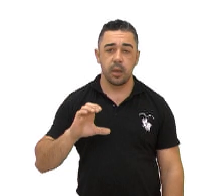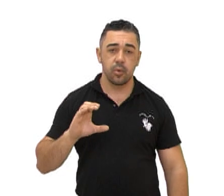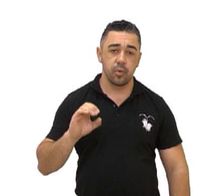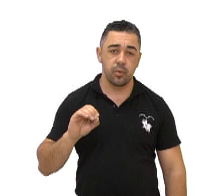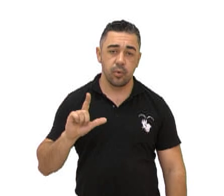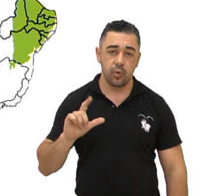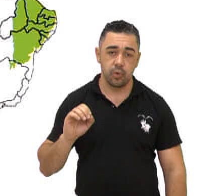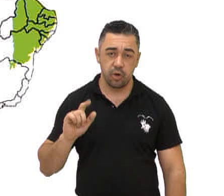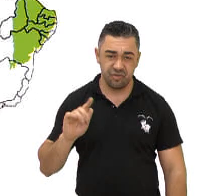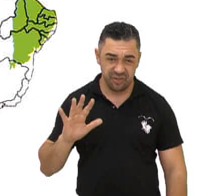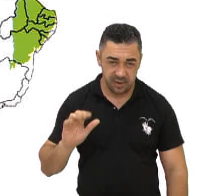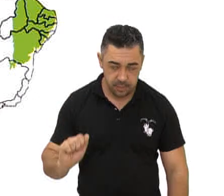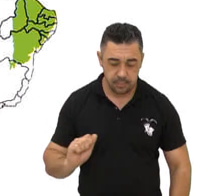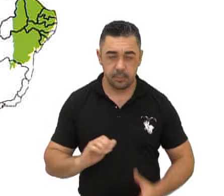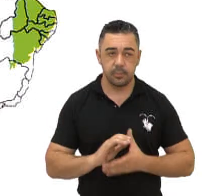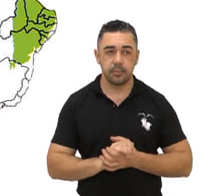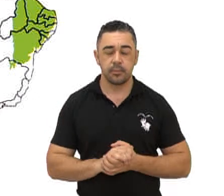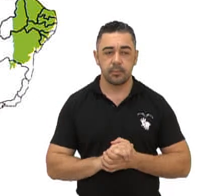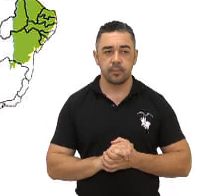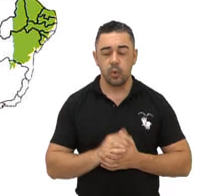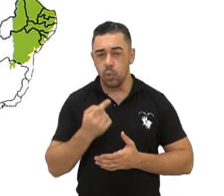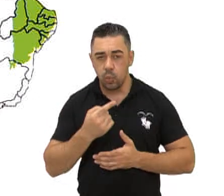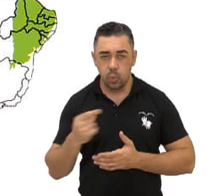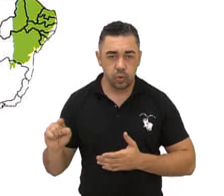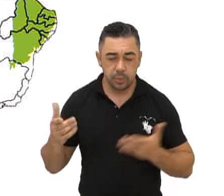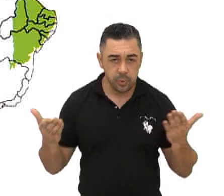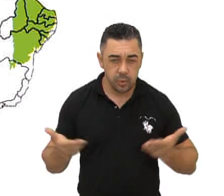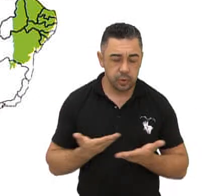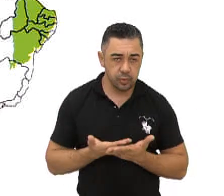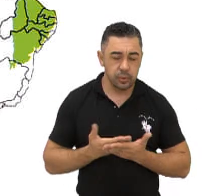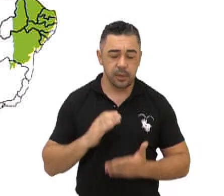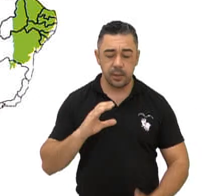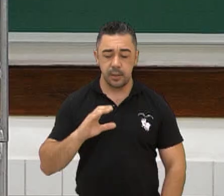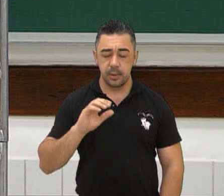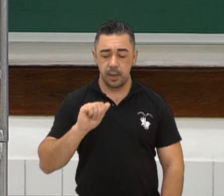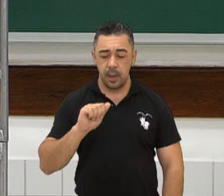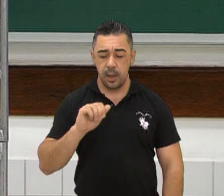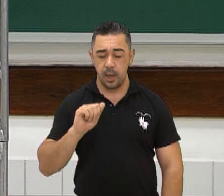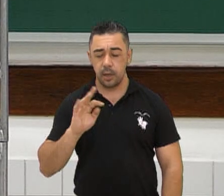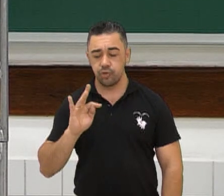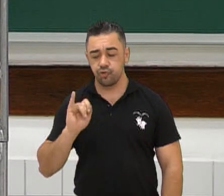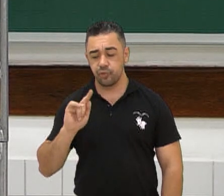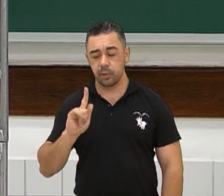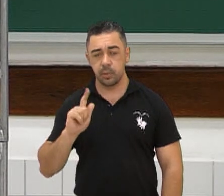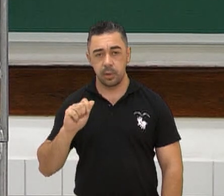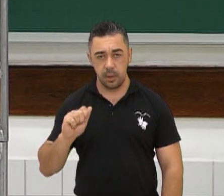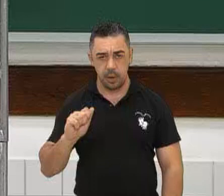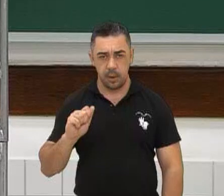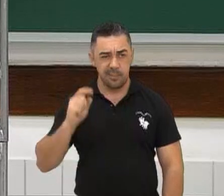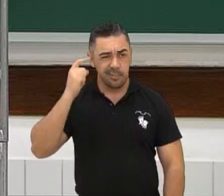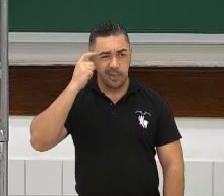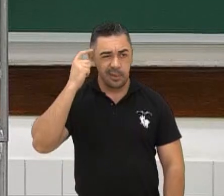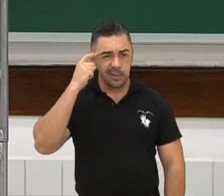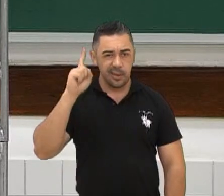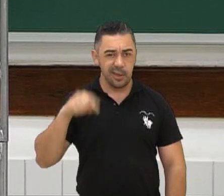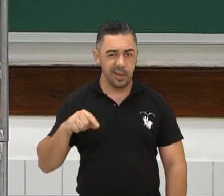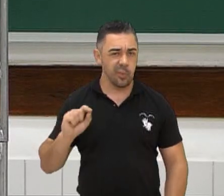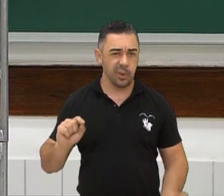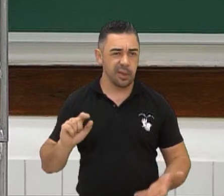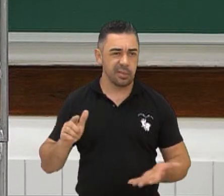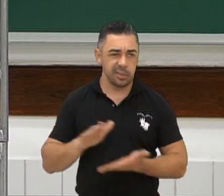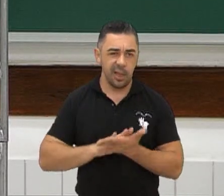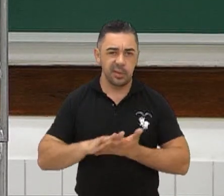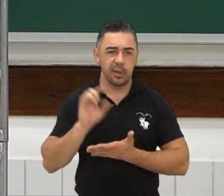aula de sucessão ecológica. Último bioma de hoje, caatinga. Então, a caatinga, a gente tem uma mania de pensar que caatinga não tem nada, é